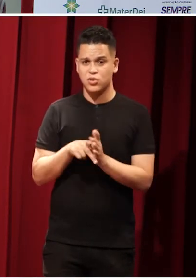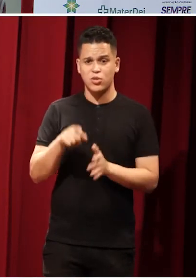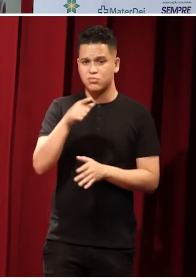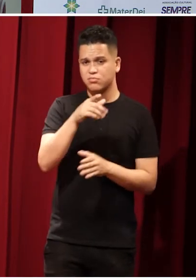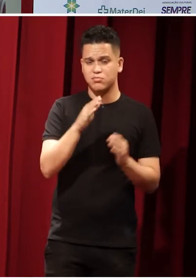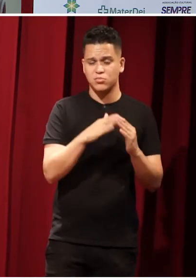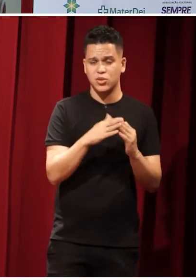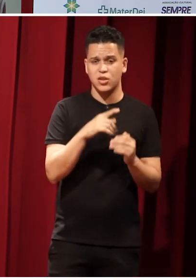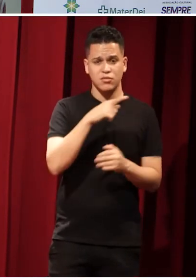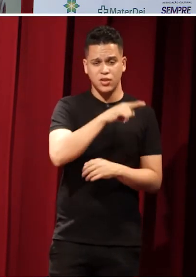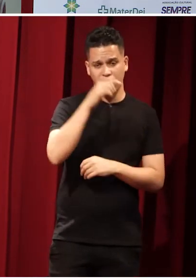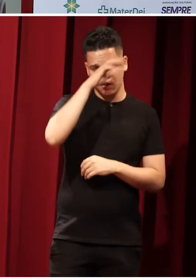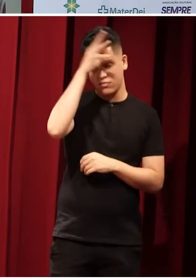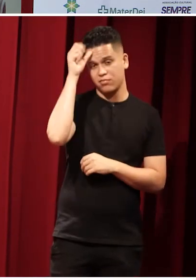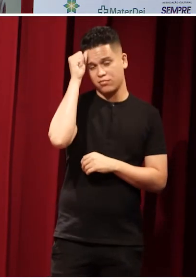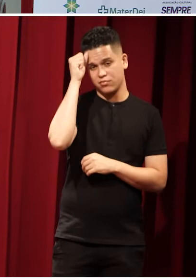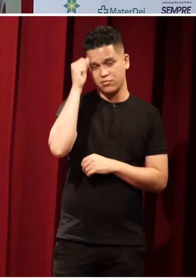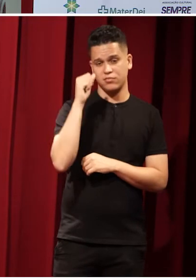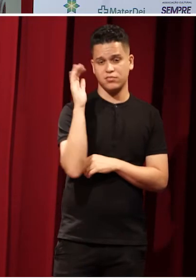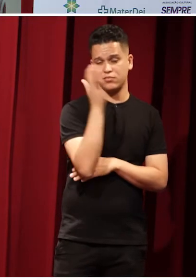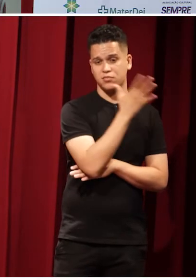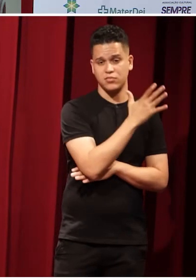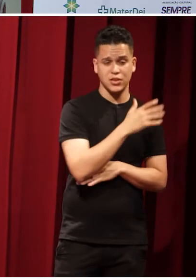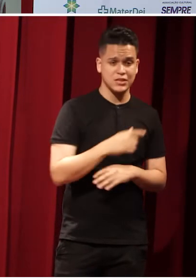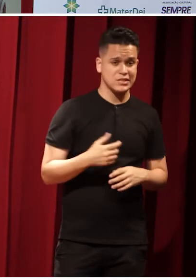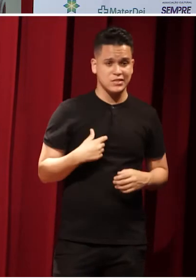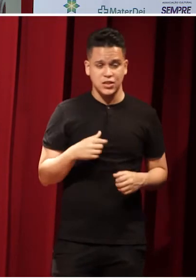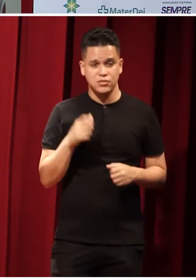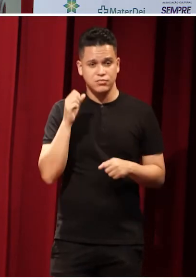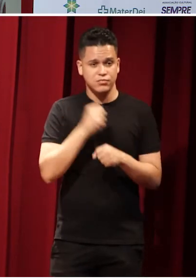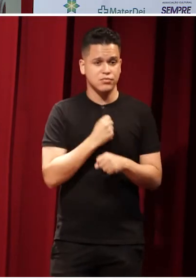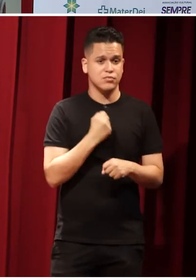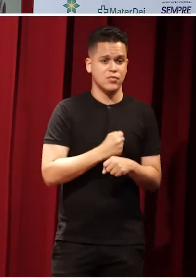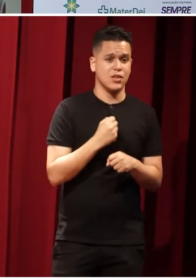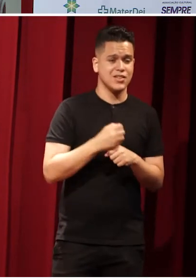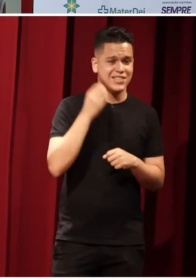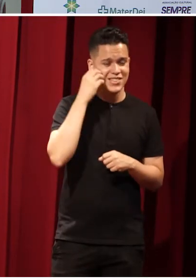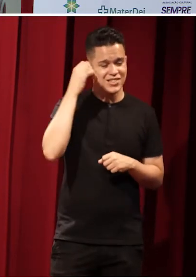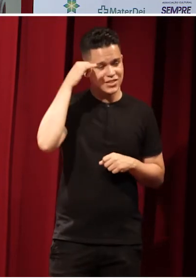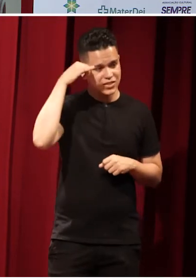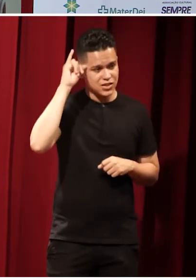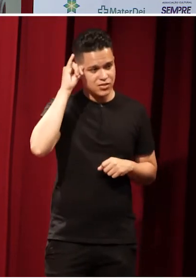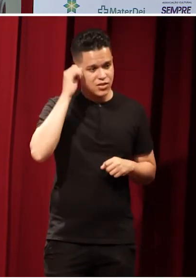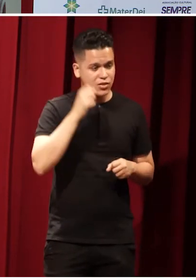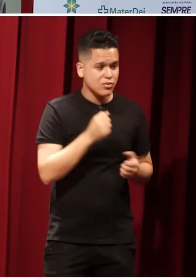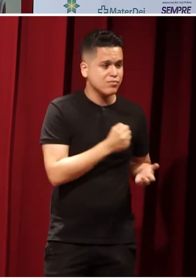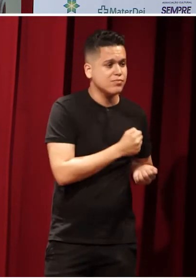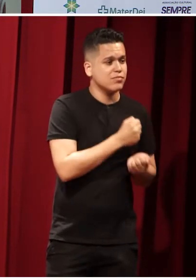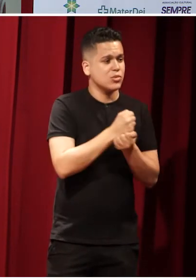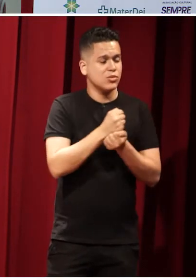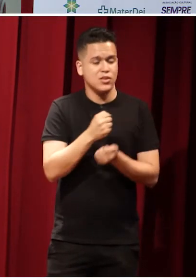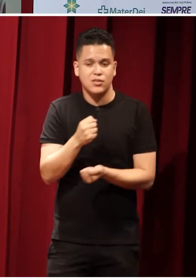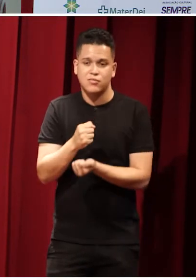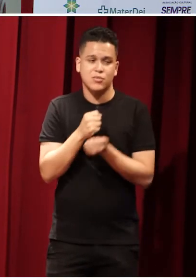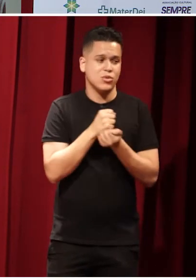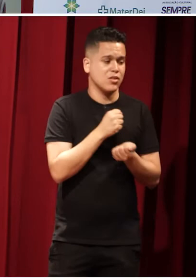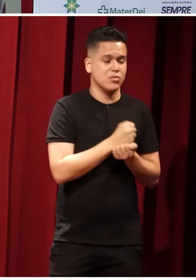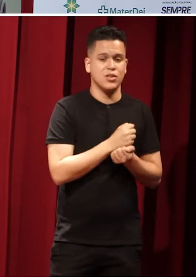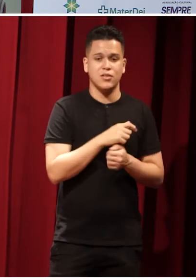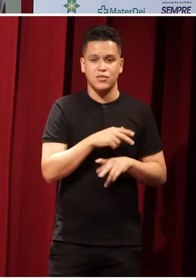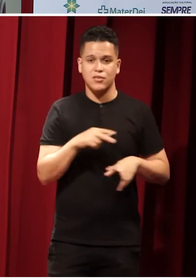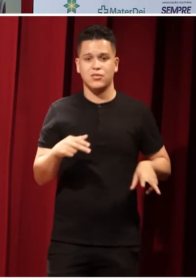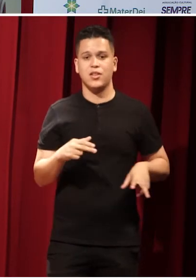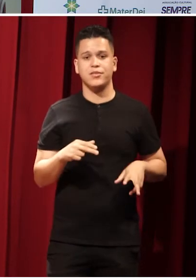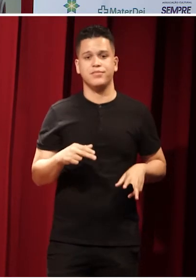locais, etc., que meio que seguraram a onda com apoios os mais variados, apoios internacionais,